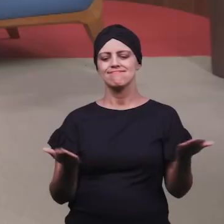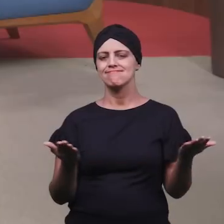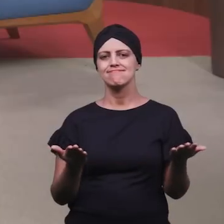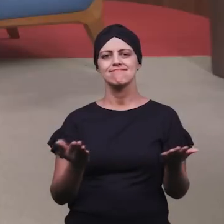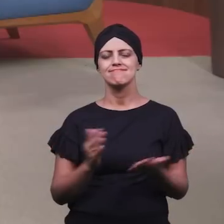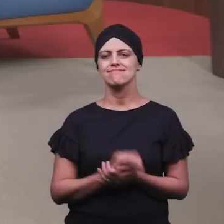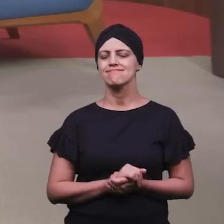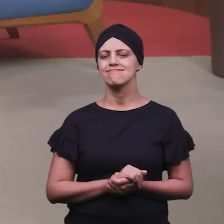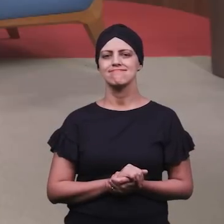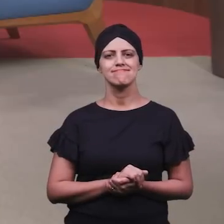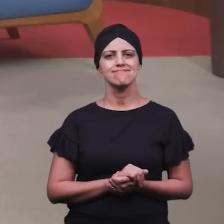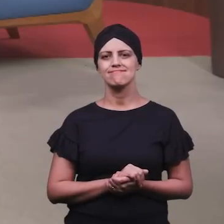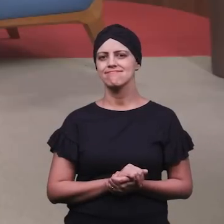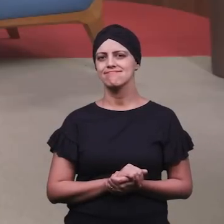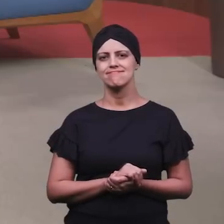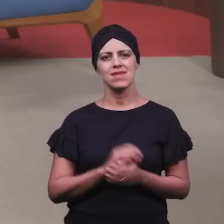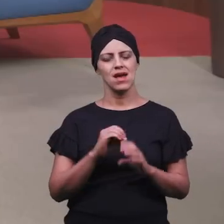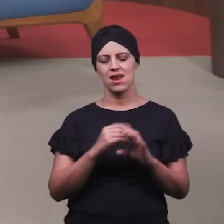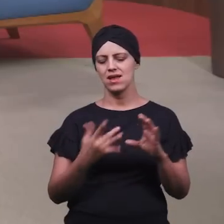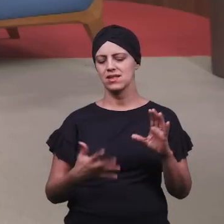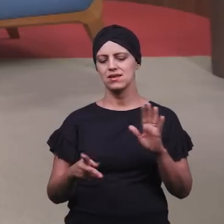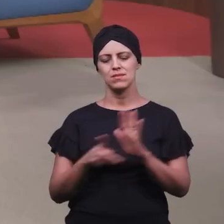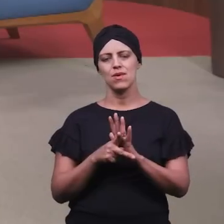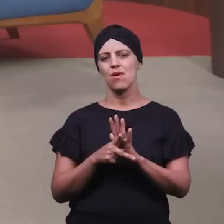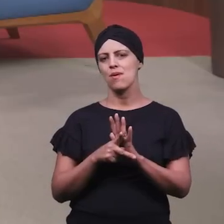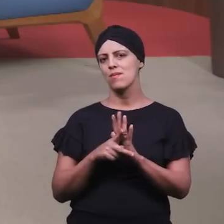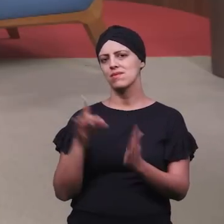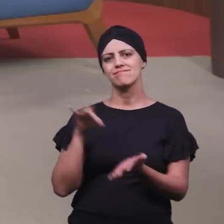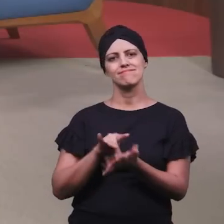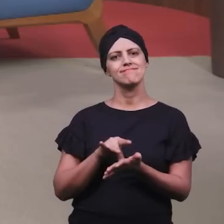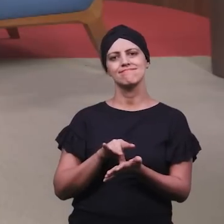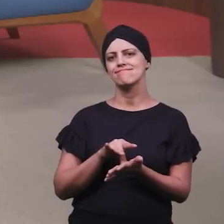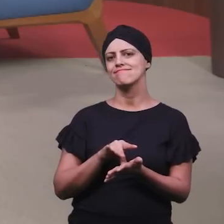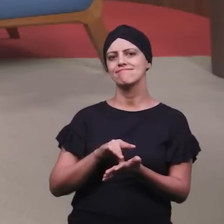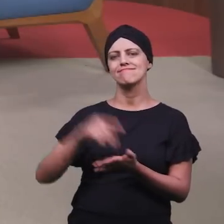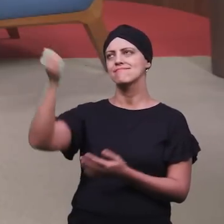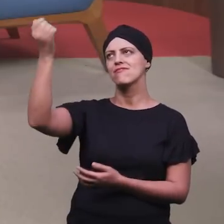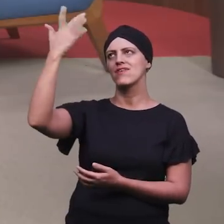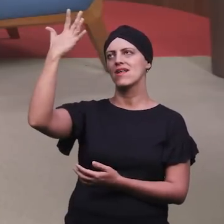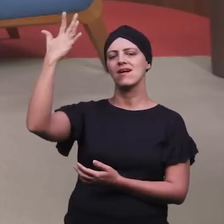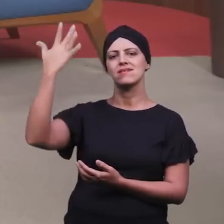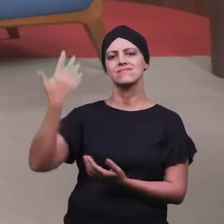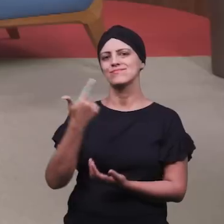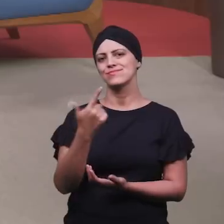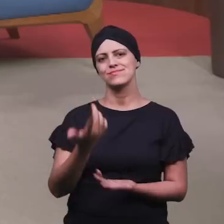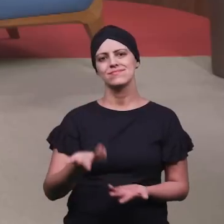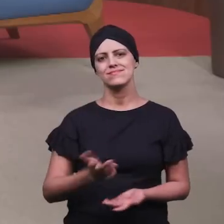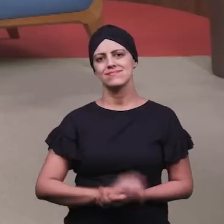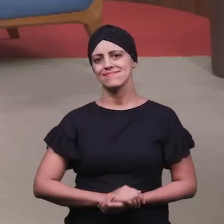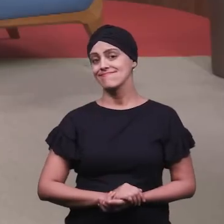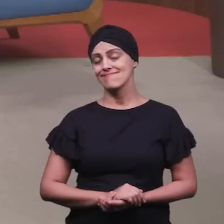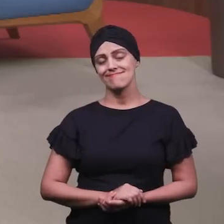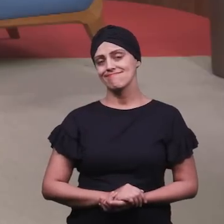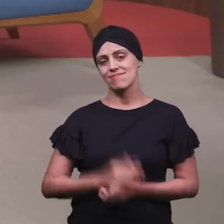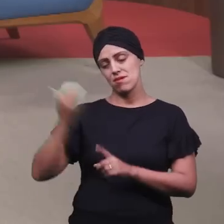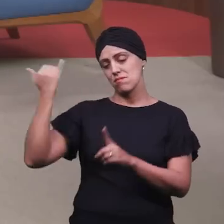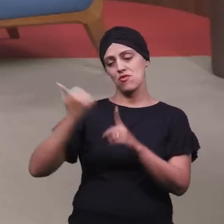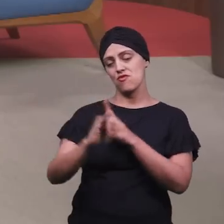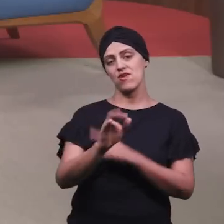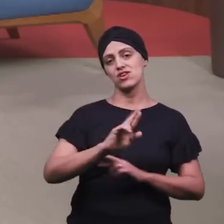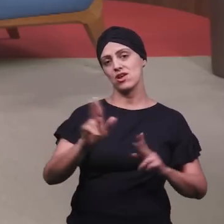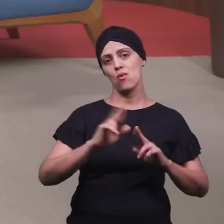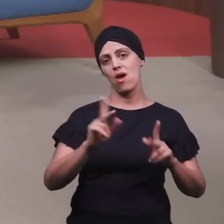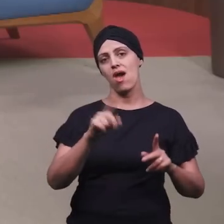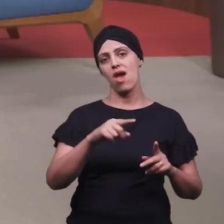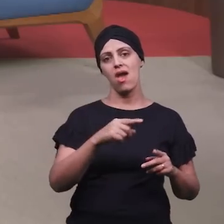sofre esse processo, ela perde a sua característica originária. Então, já não é mais a Páscoa